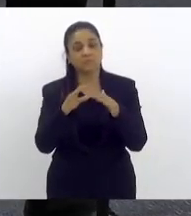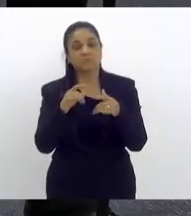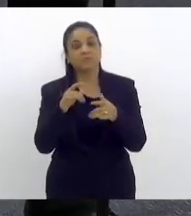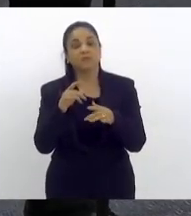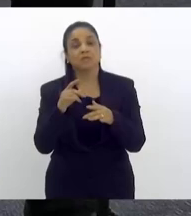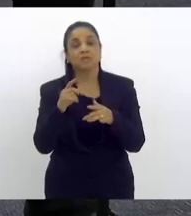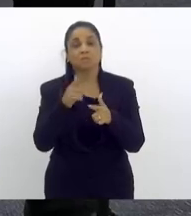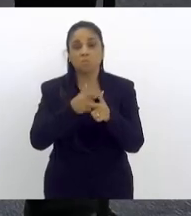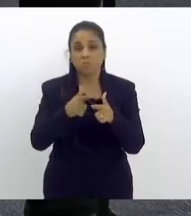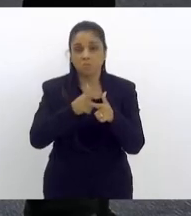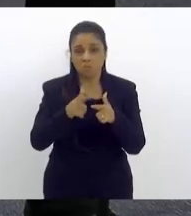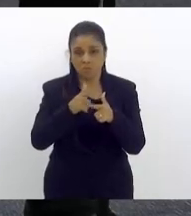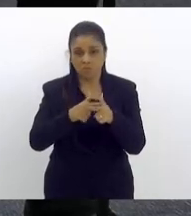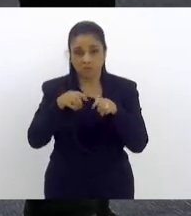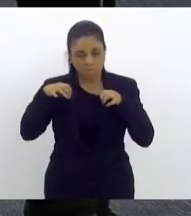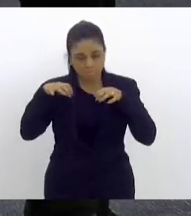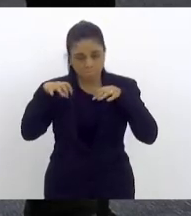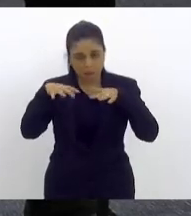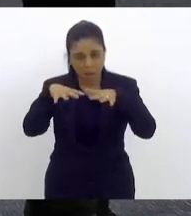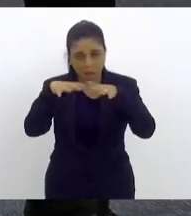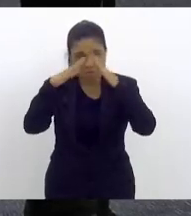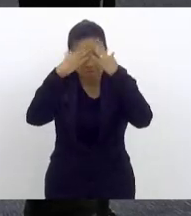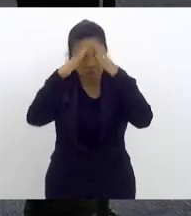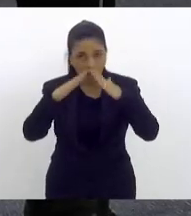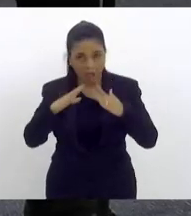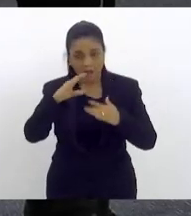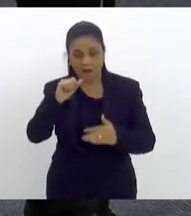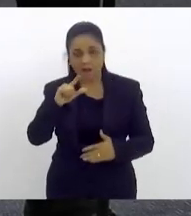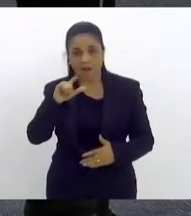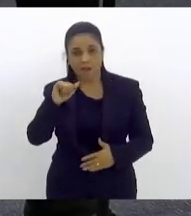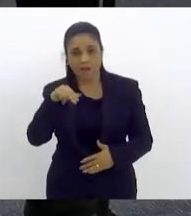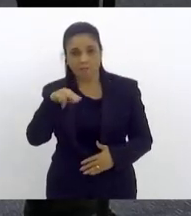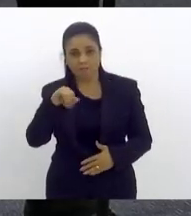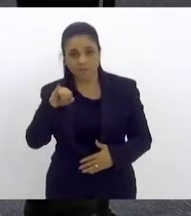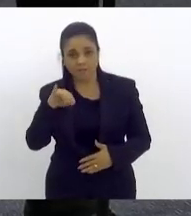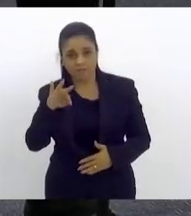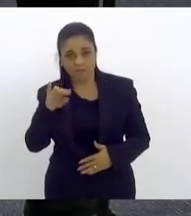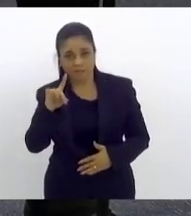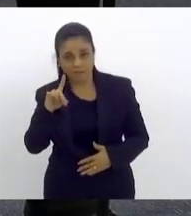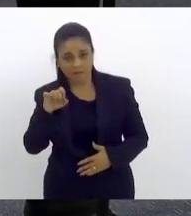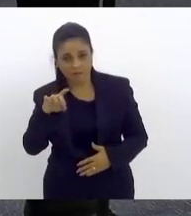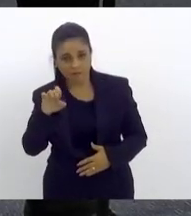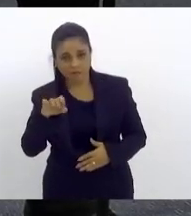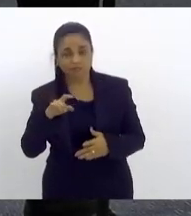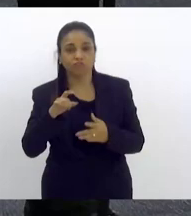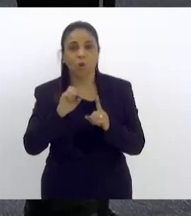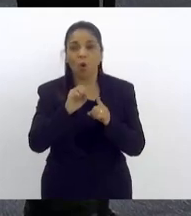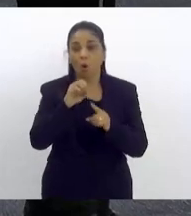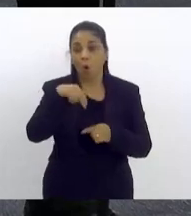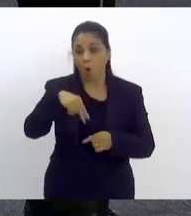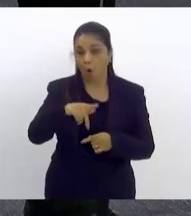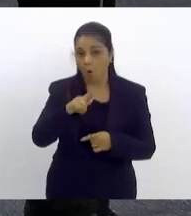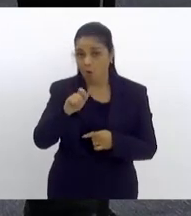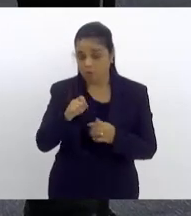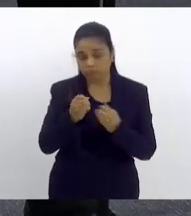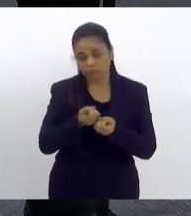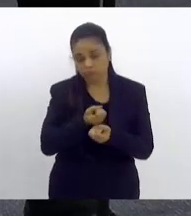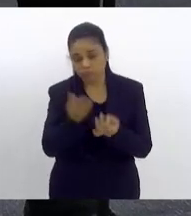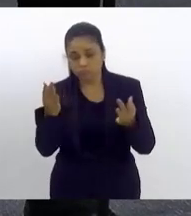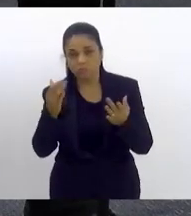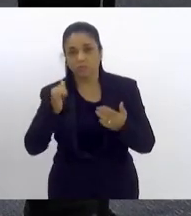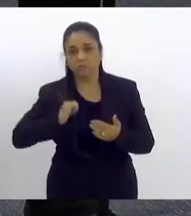ou até mesmo não em caso de calamidade que algumas entidades sociais ONGs sindicatos associações de moradores possam Fazer a distribuição